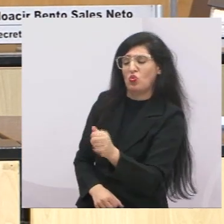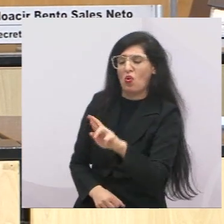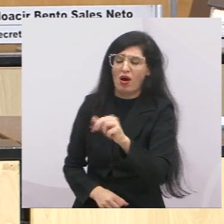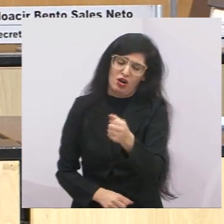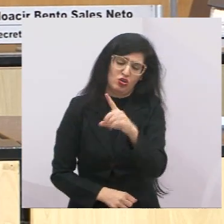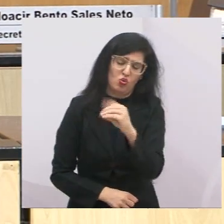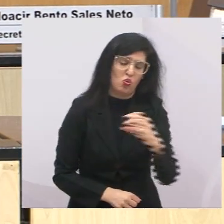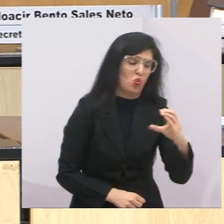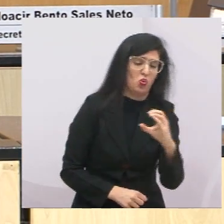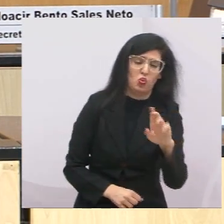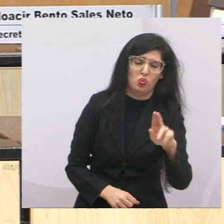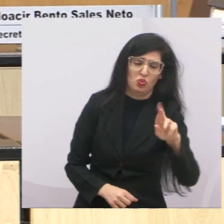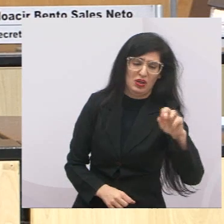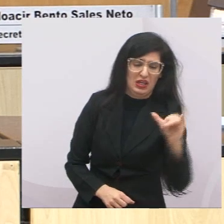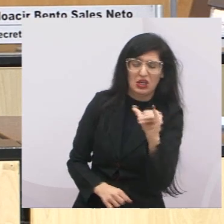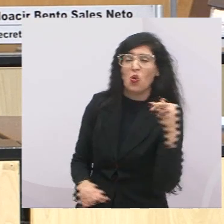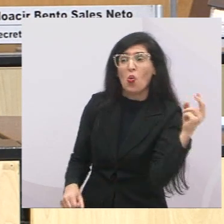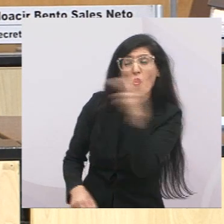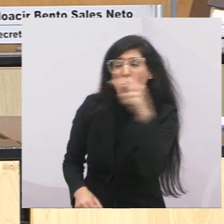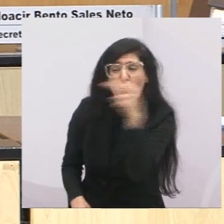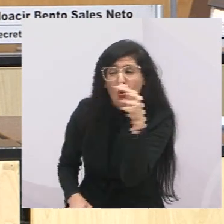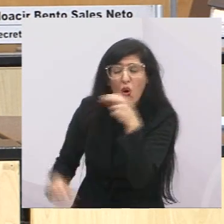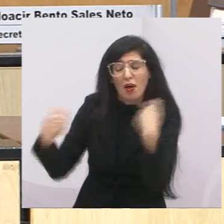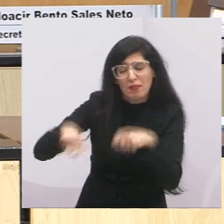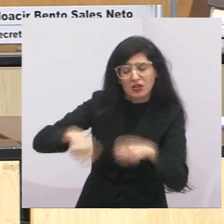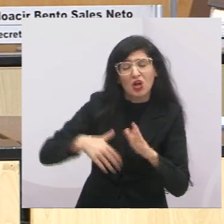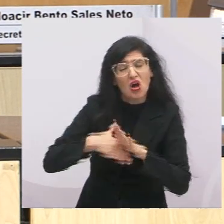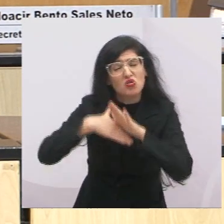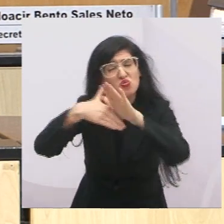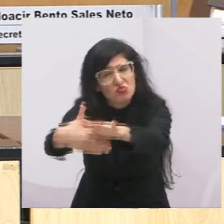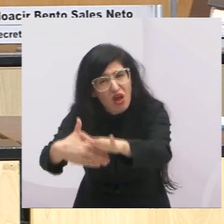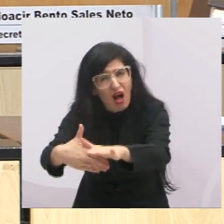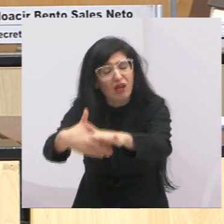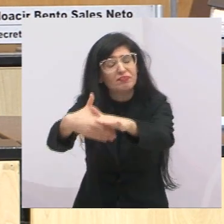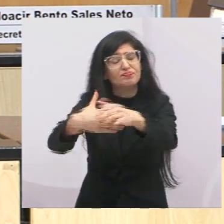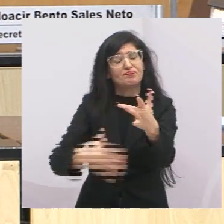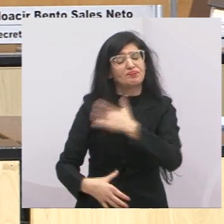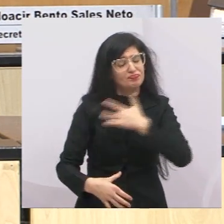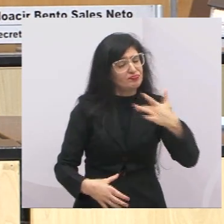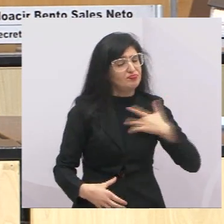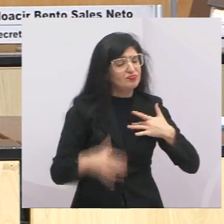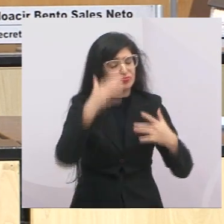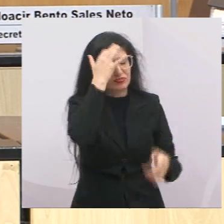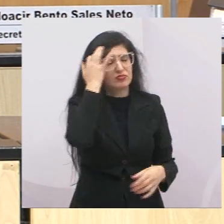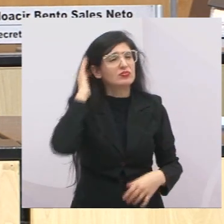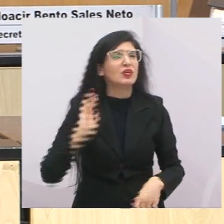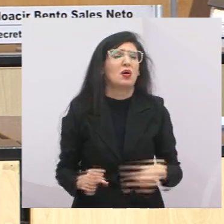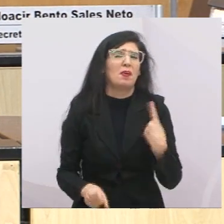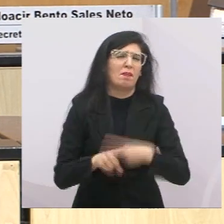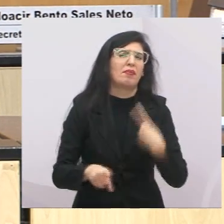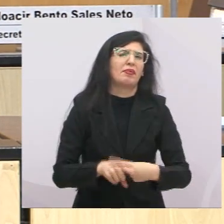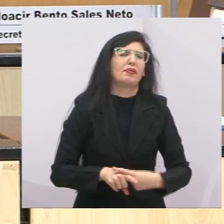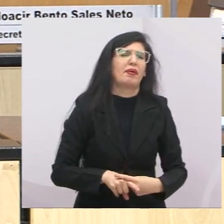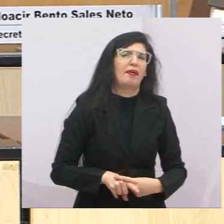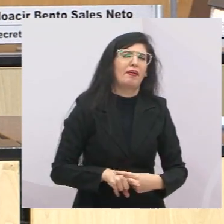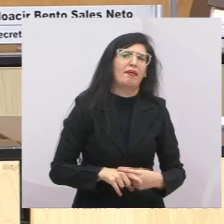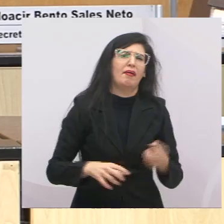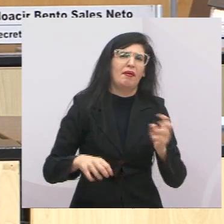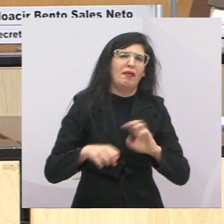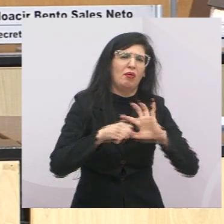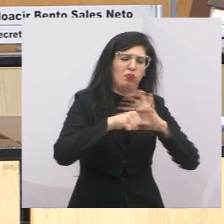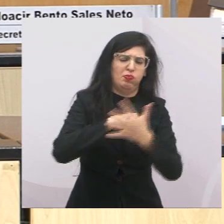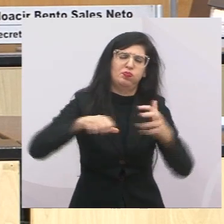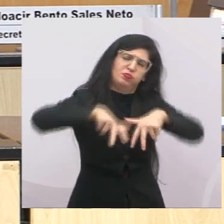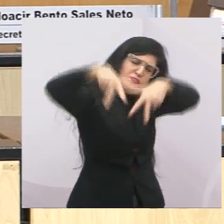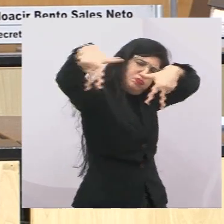emergencial para descentralização para um equipamento maior, onde garanta o distanciamento social e a seguridade aos